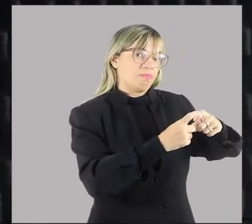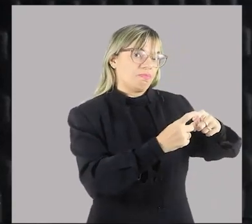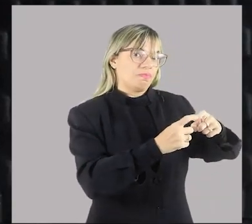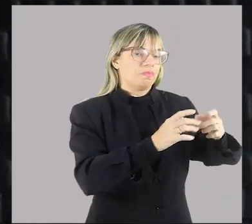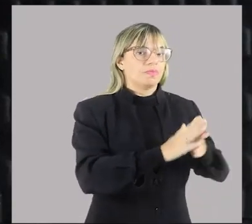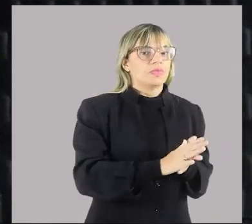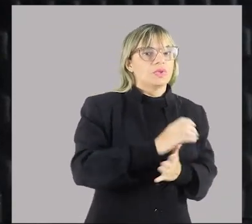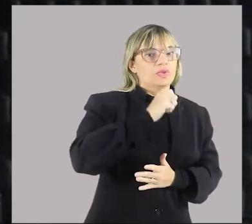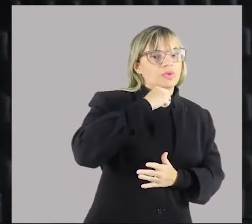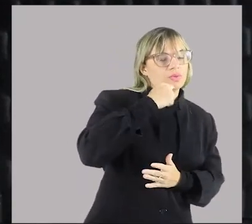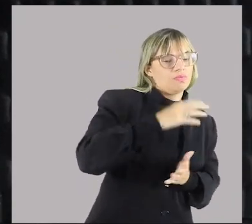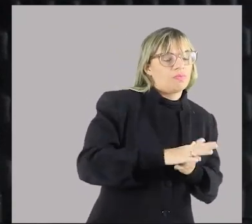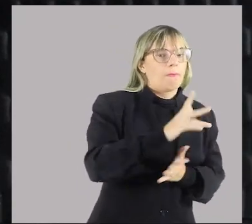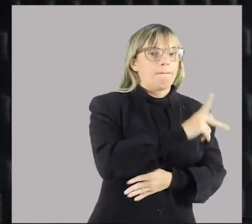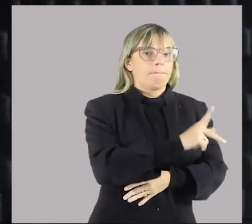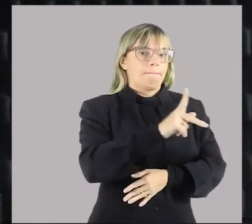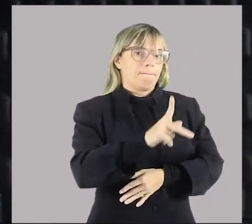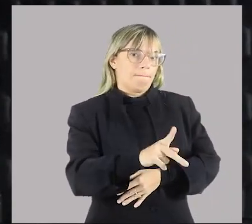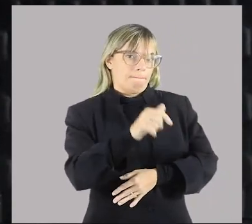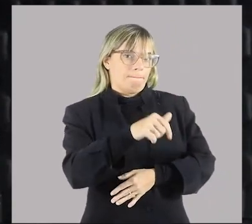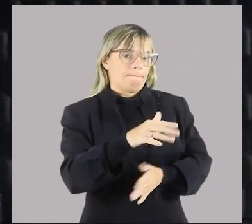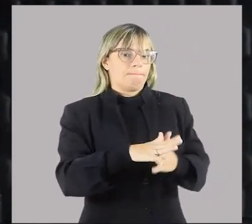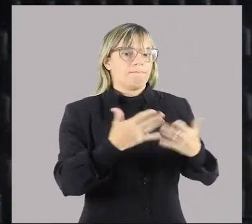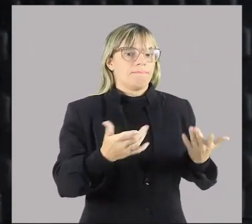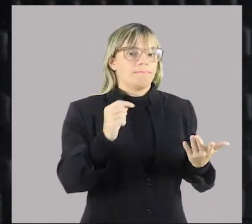advogados, professores,